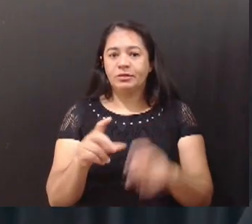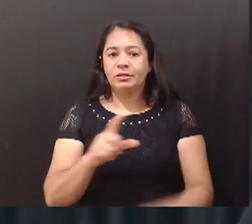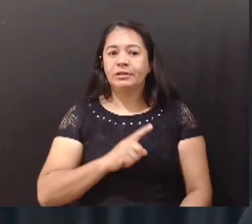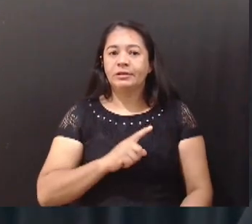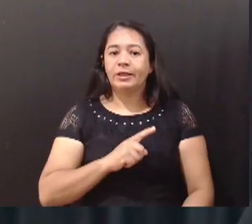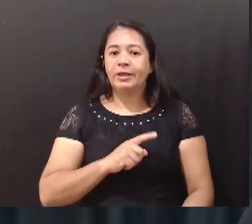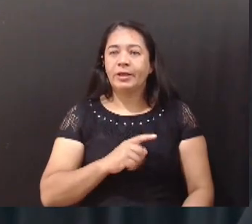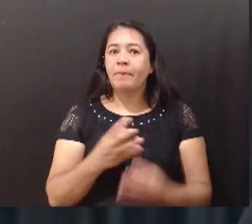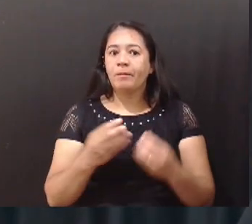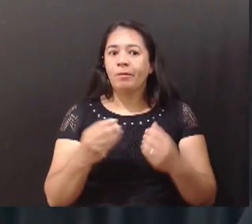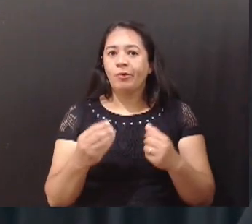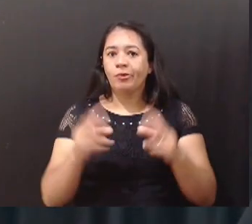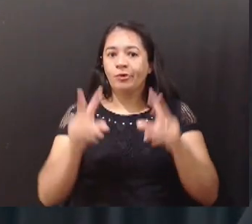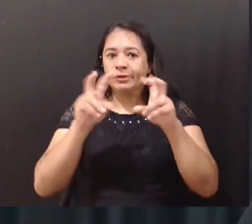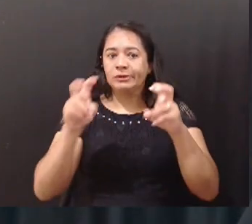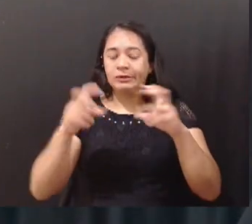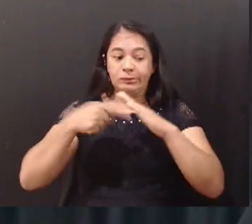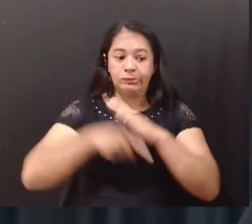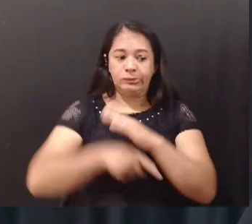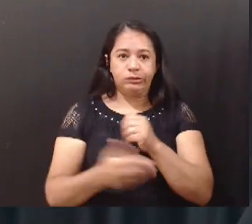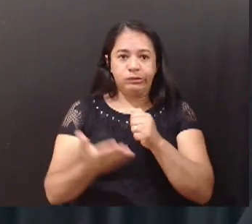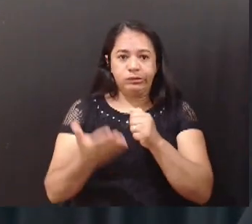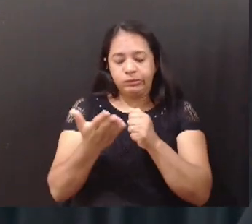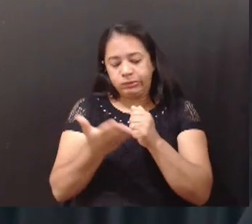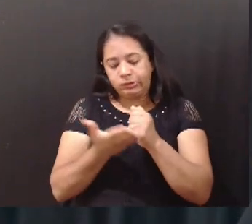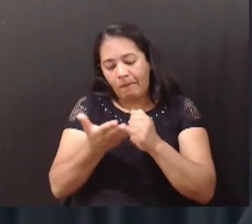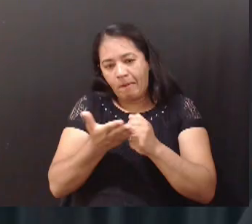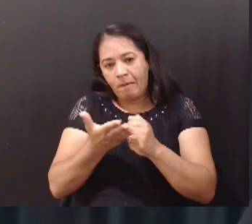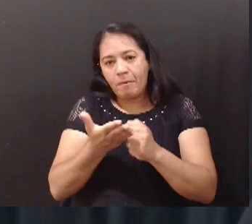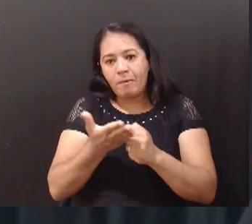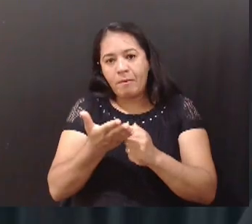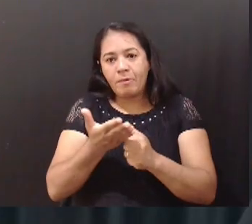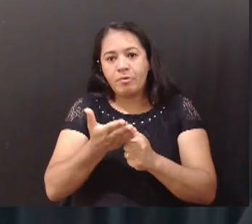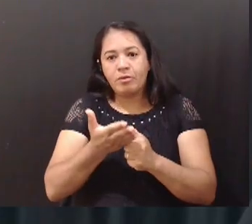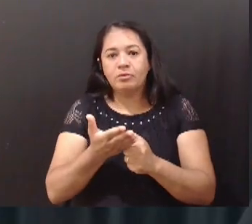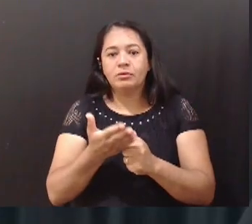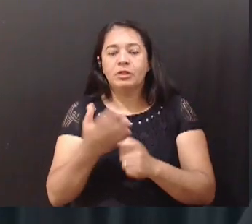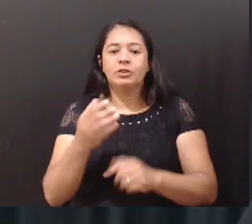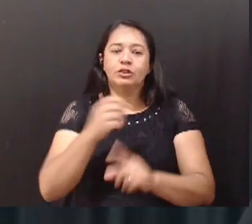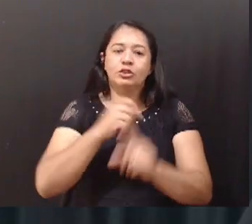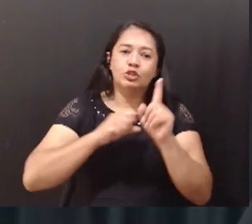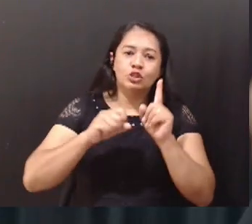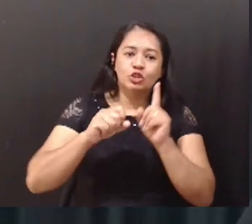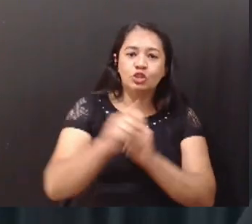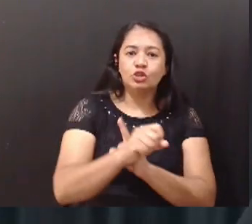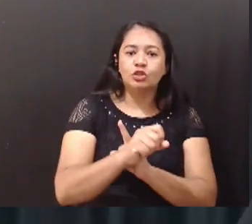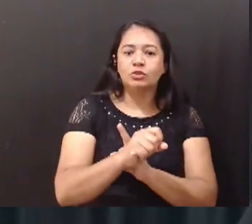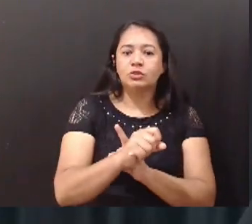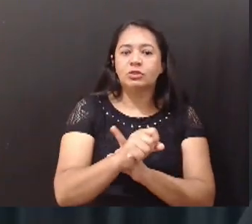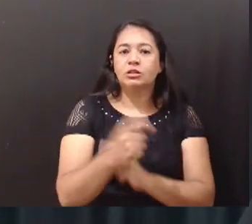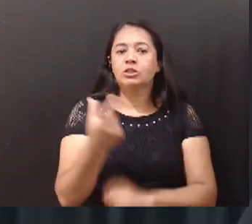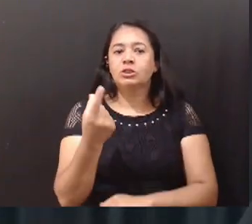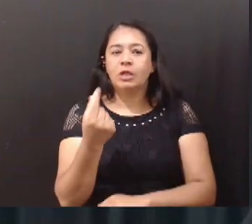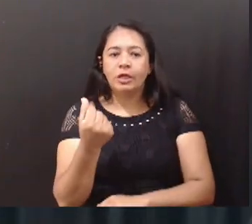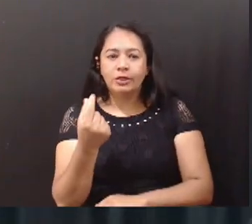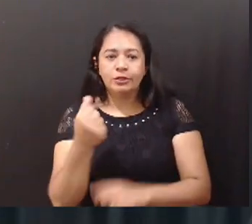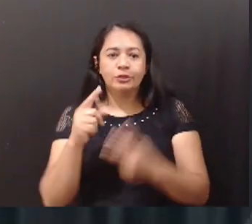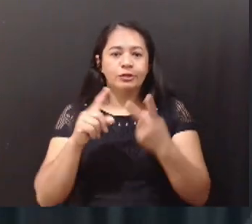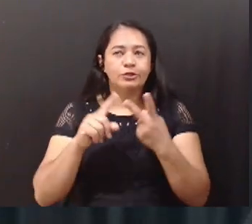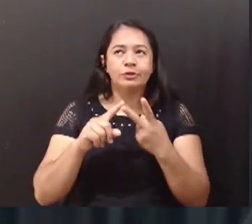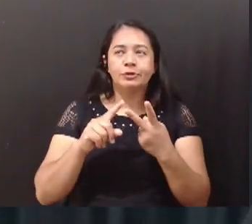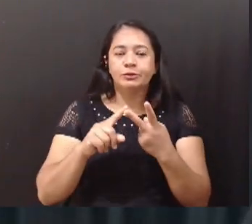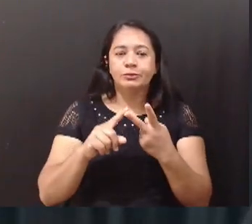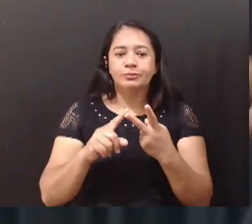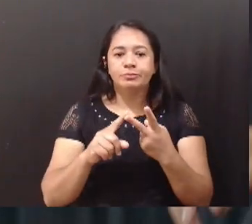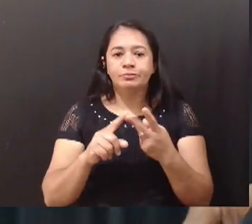muito complexo. Sim. Né? Desde questão social, distribuição de renda, de